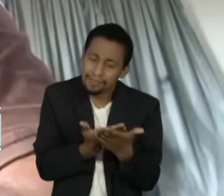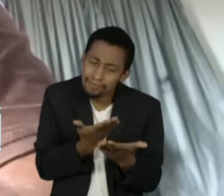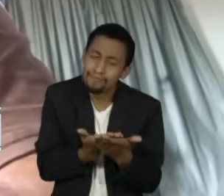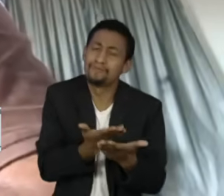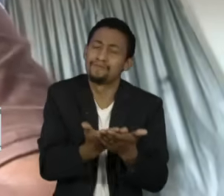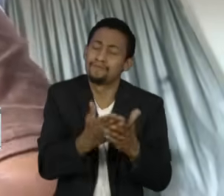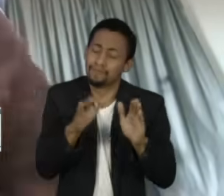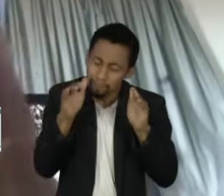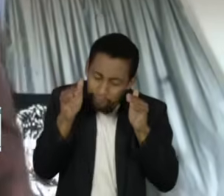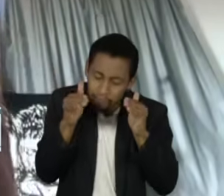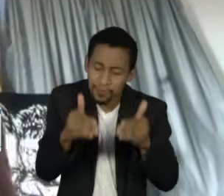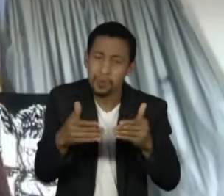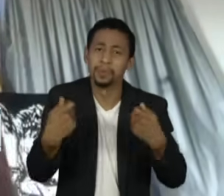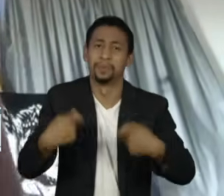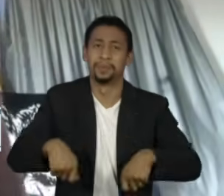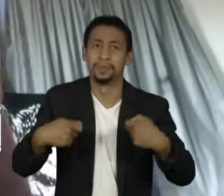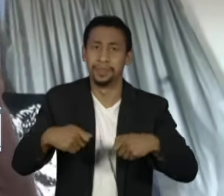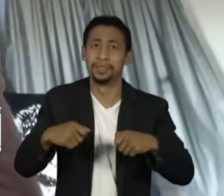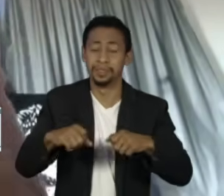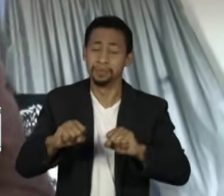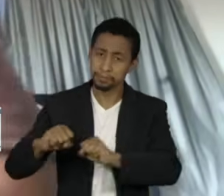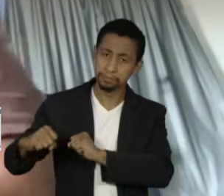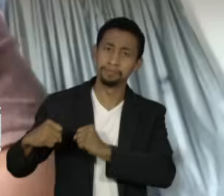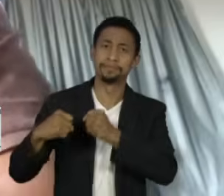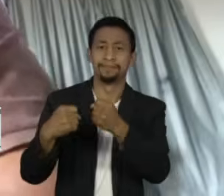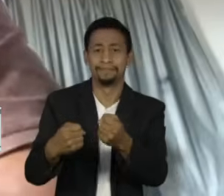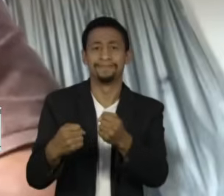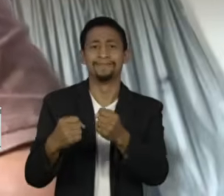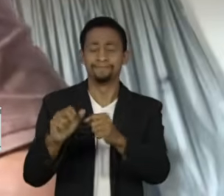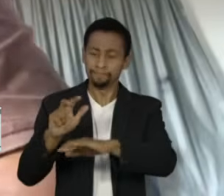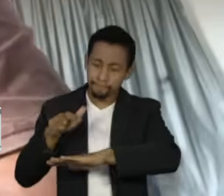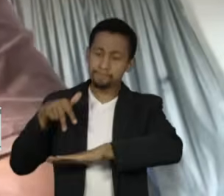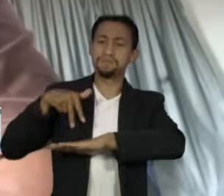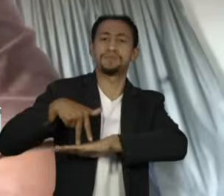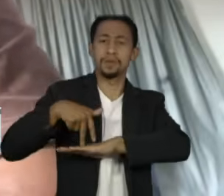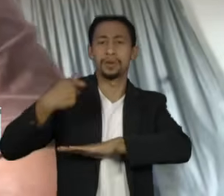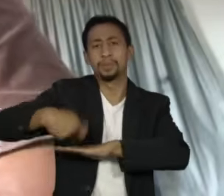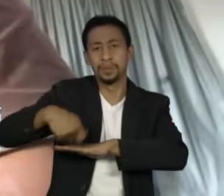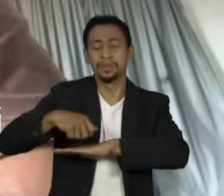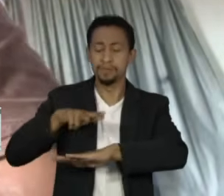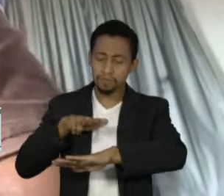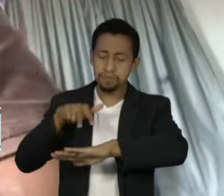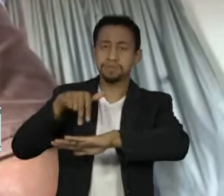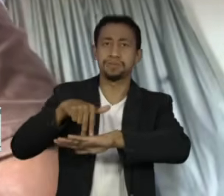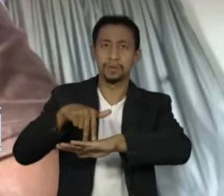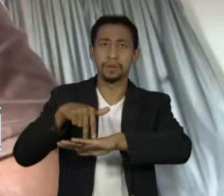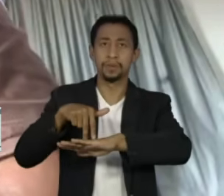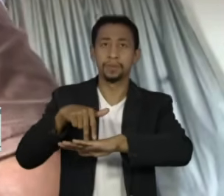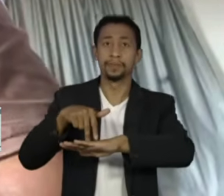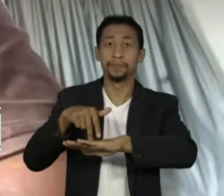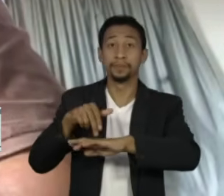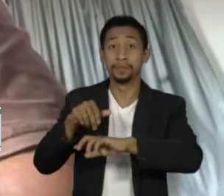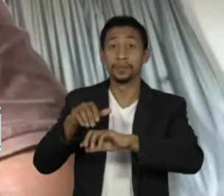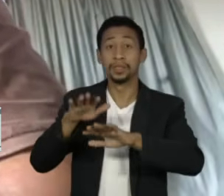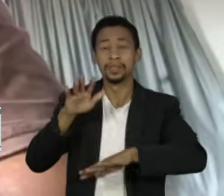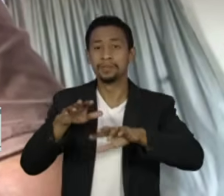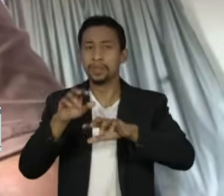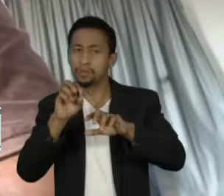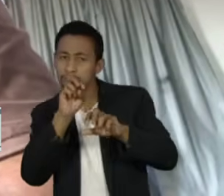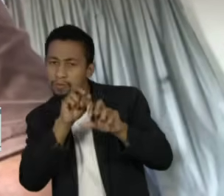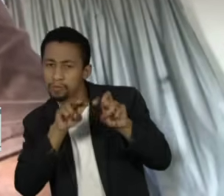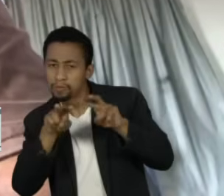assim, há esperança, assim, é só a gente se colocar mais. A gente precisa também que nossos governantes olhem para essas